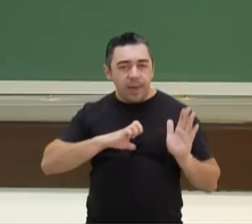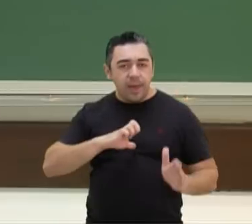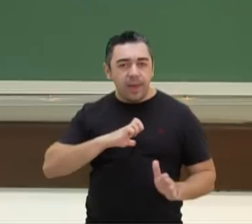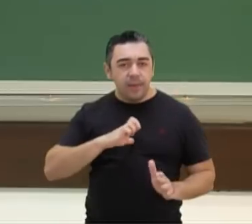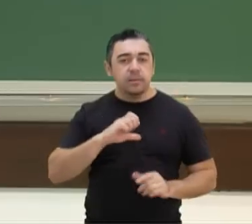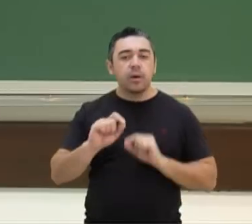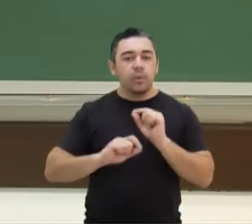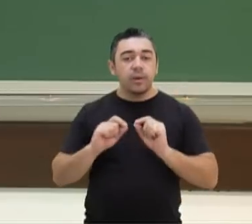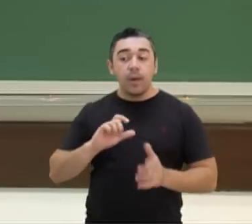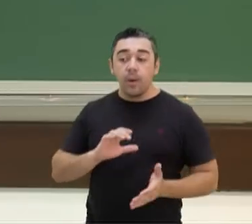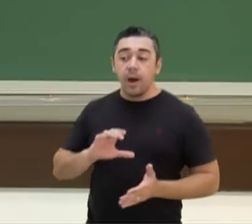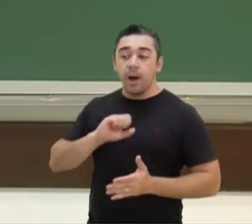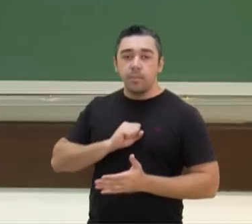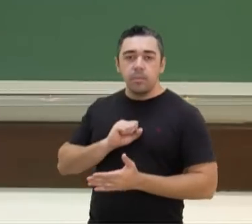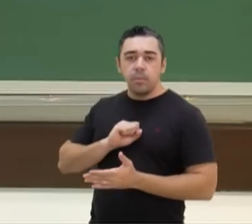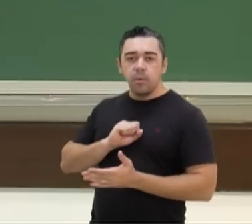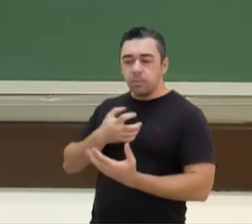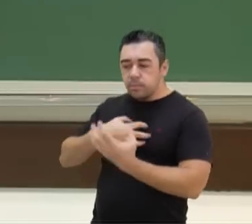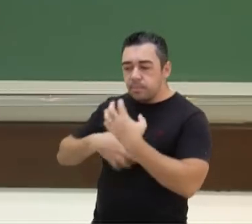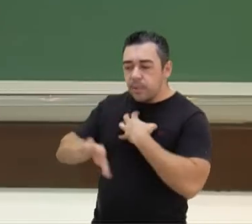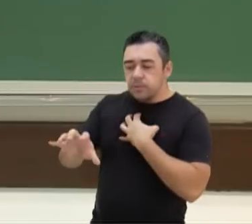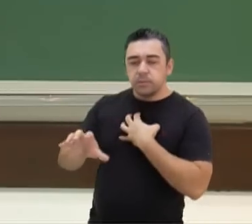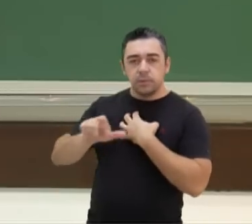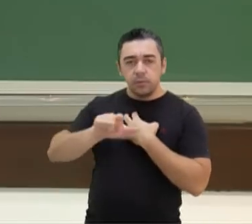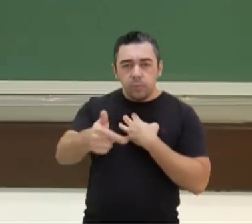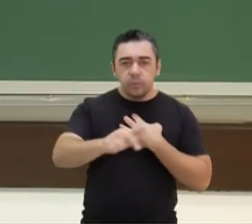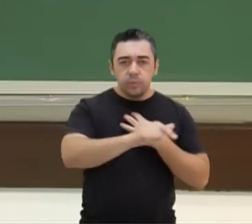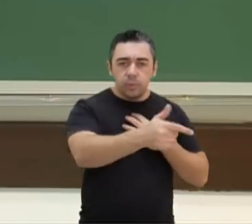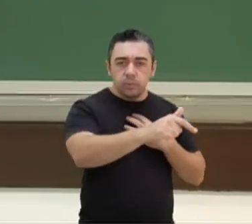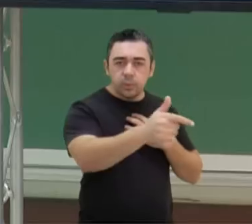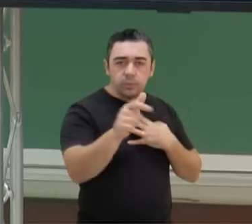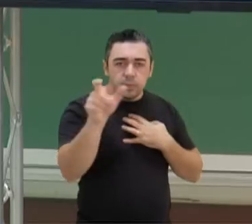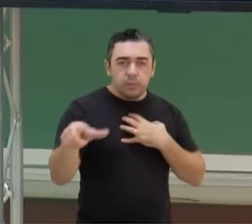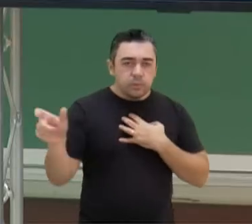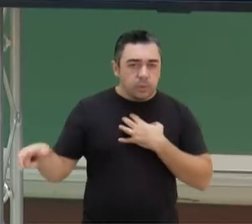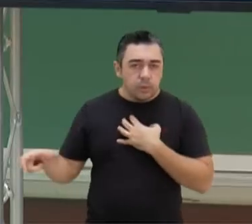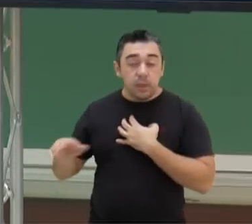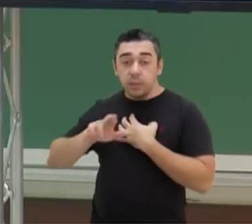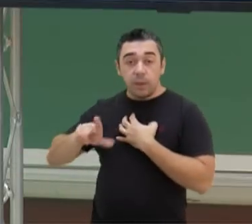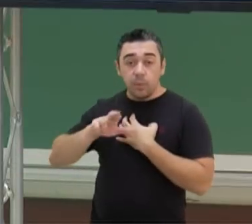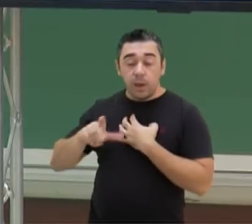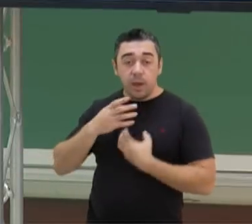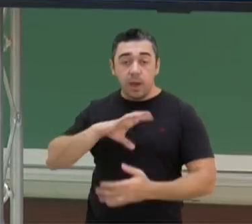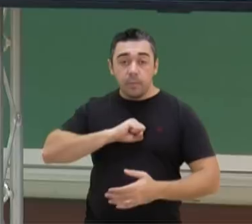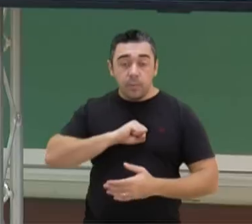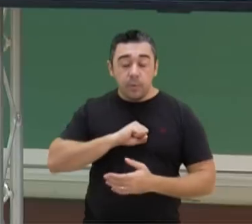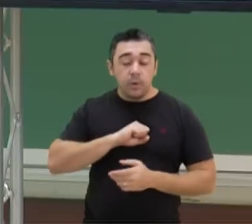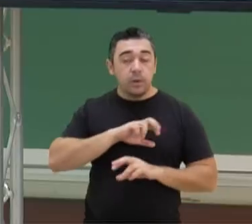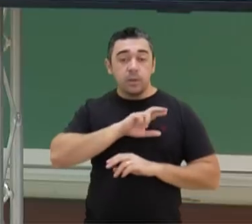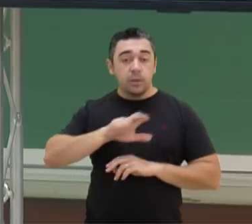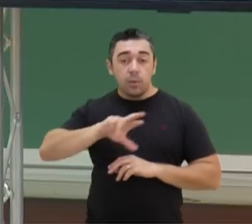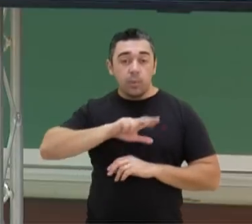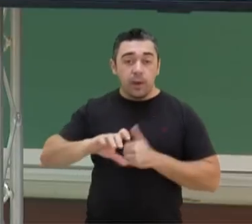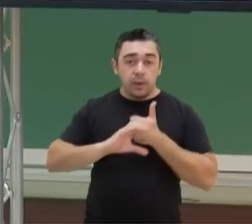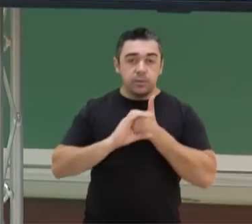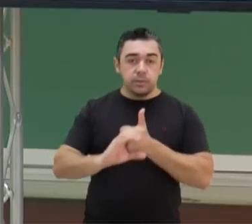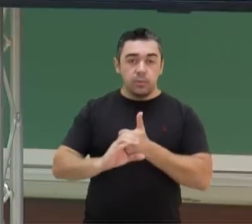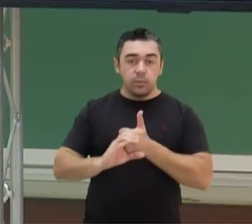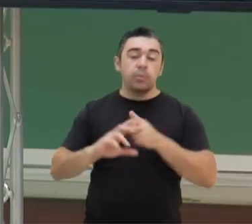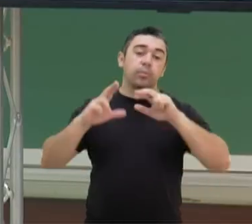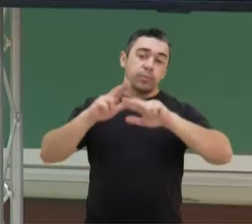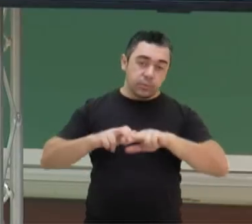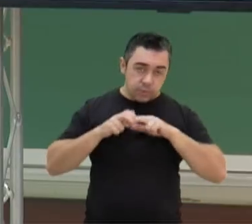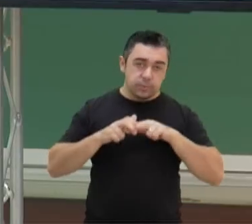do amor ao próximo. Tudo que falar em nome do cristianismo que não for amor ao próximo não é cristianismo. É o que o